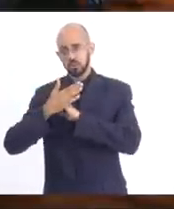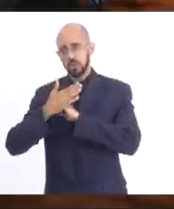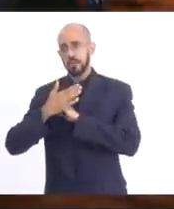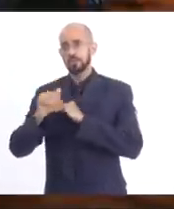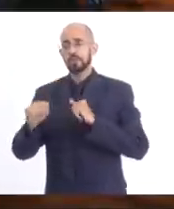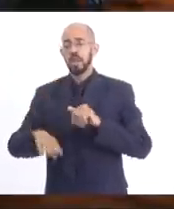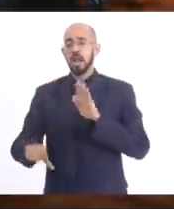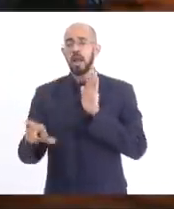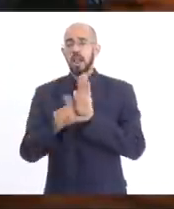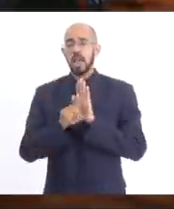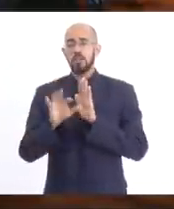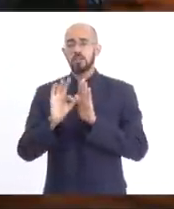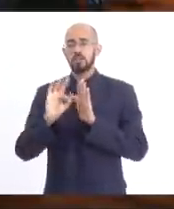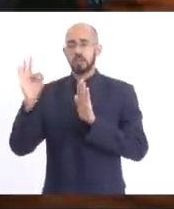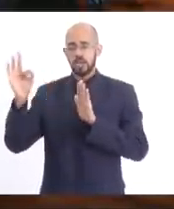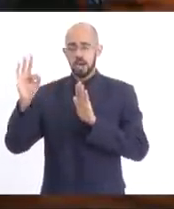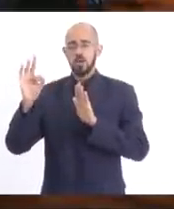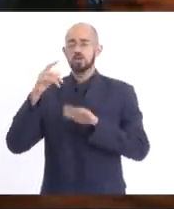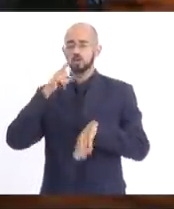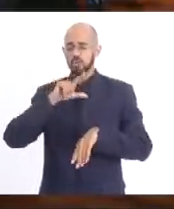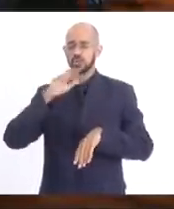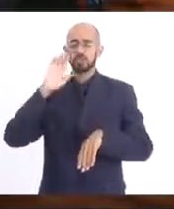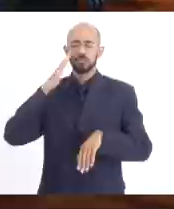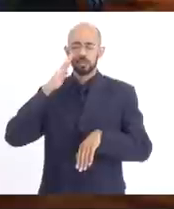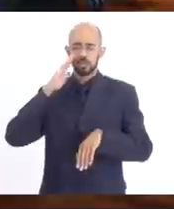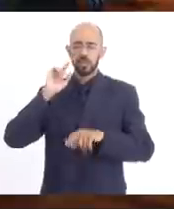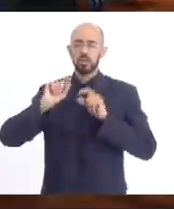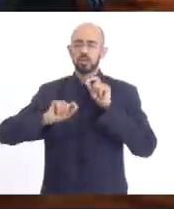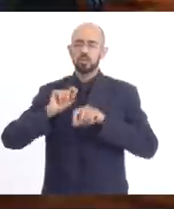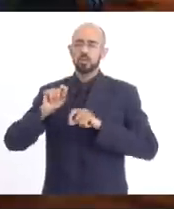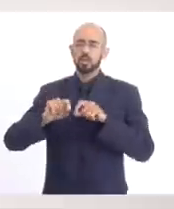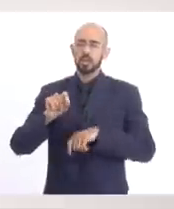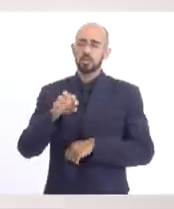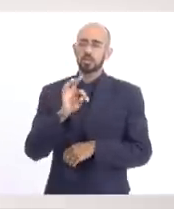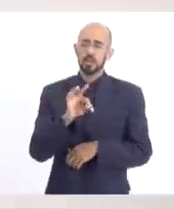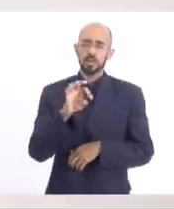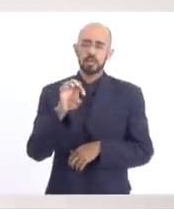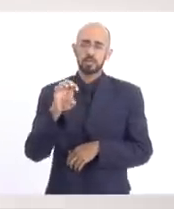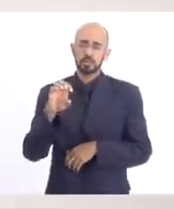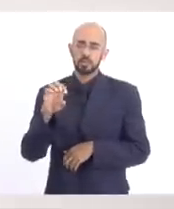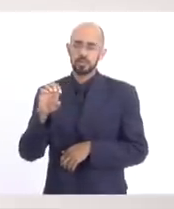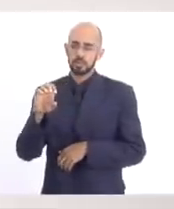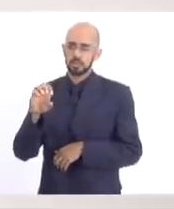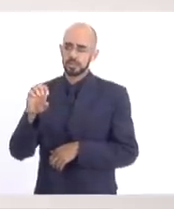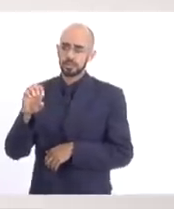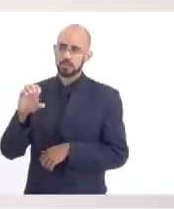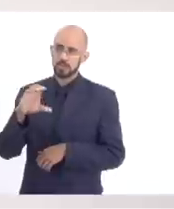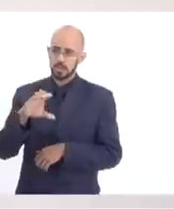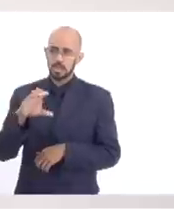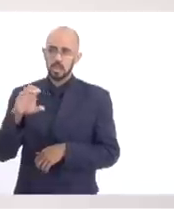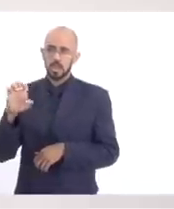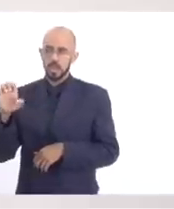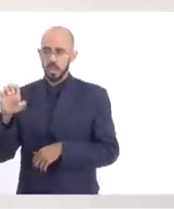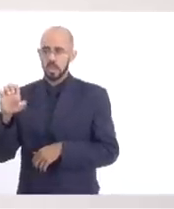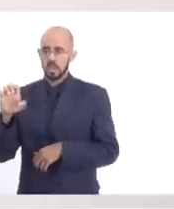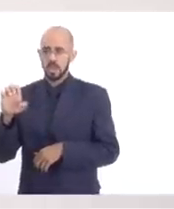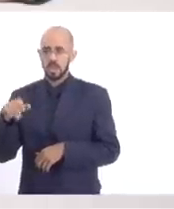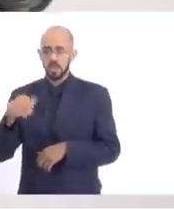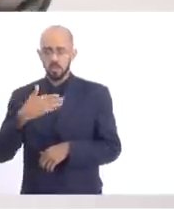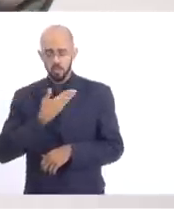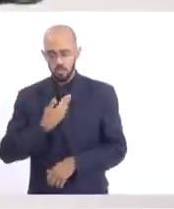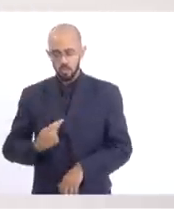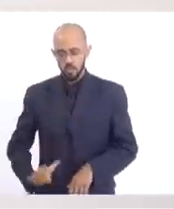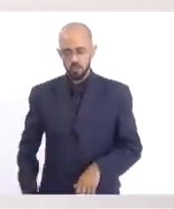federal, houve um entendimento, vou resumir, o entendimento do TCE, por conta desse entendimento, o governo passou a